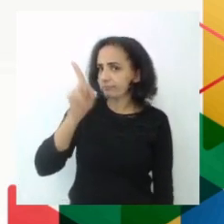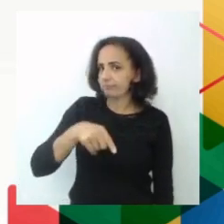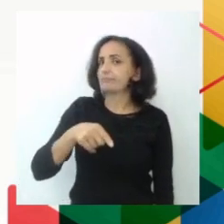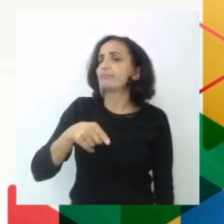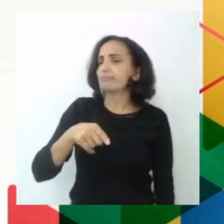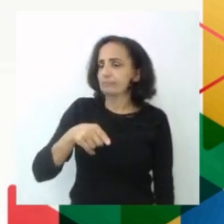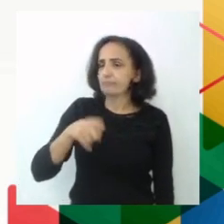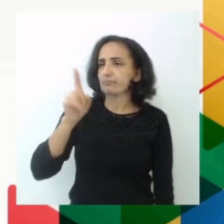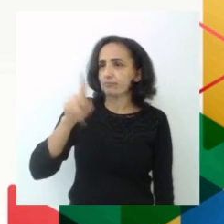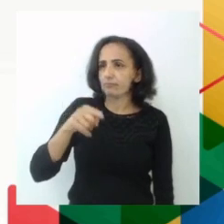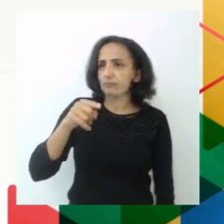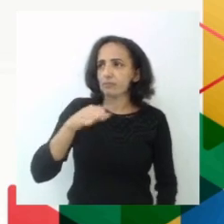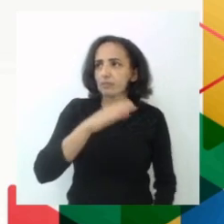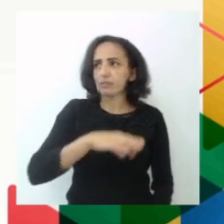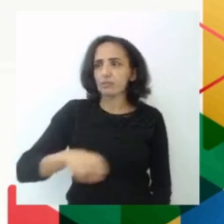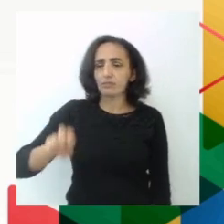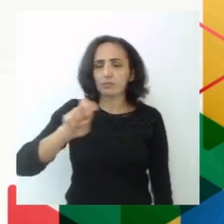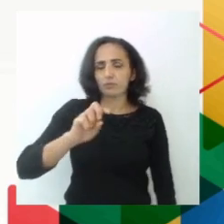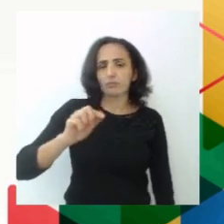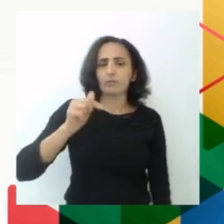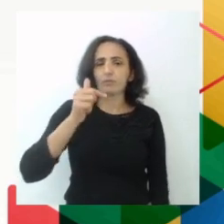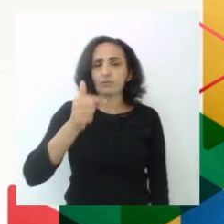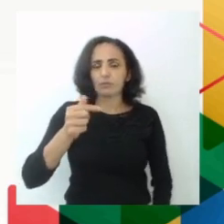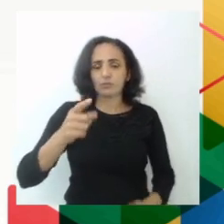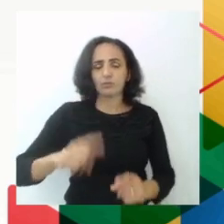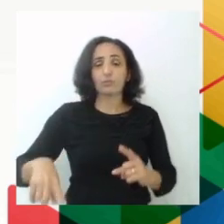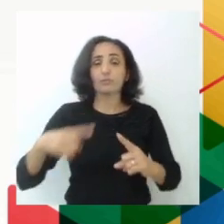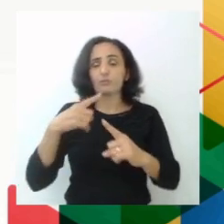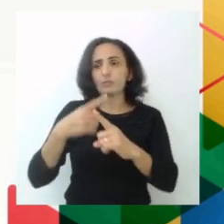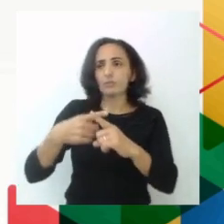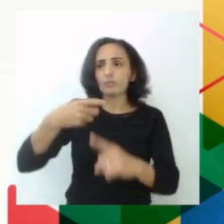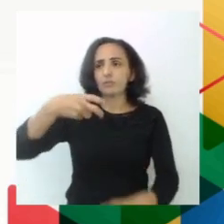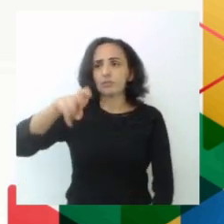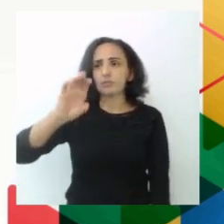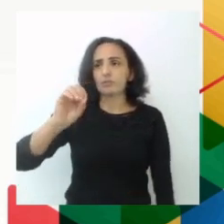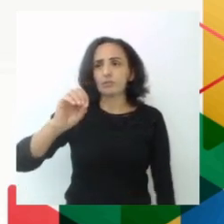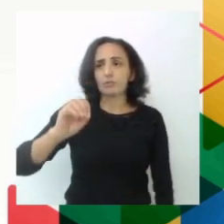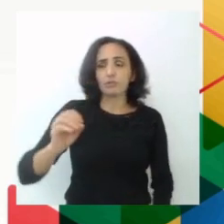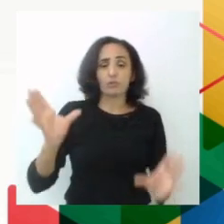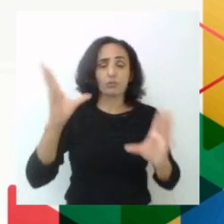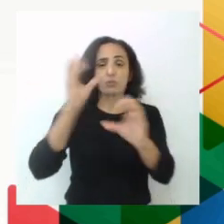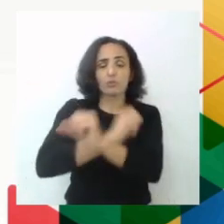E vai ficar 52 vezes 51 vezes 50. E vai dar